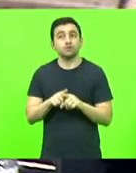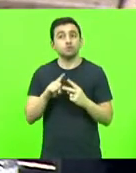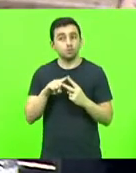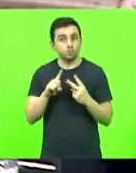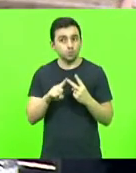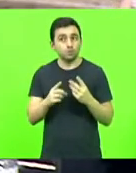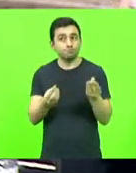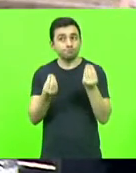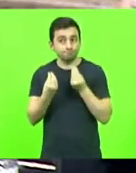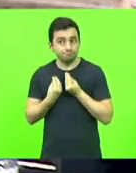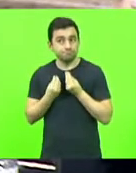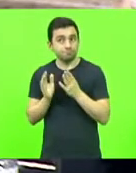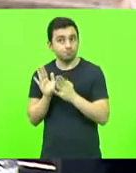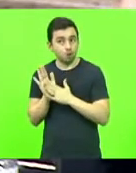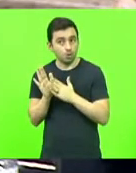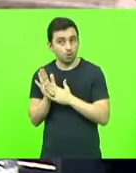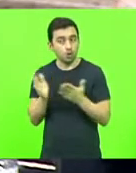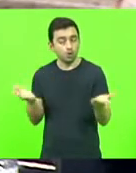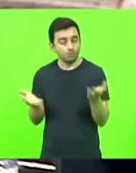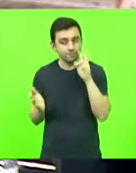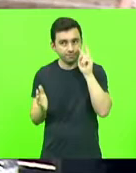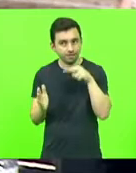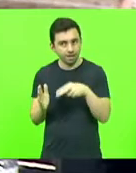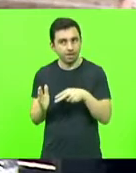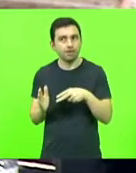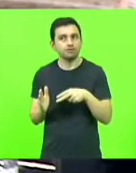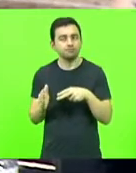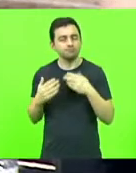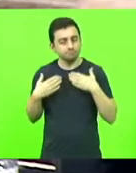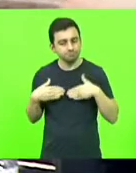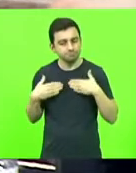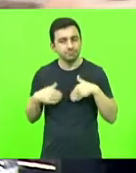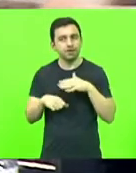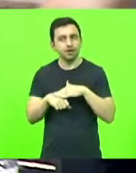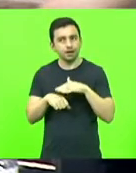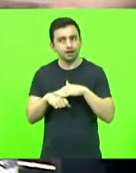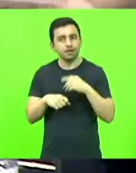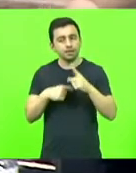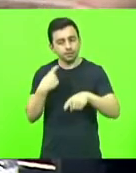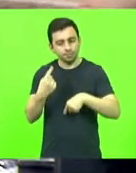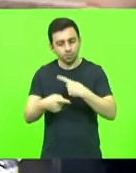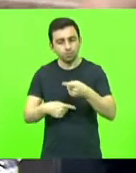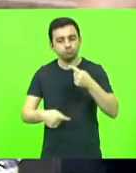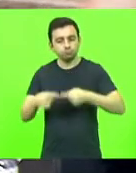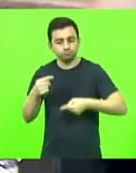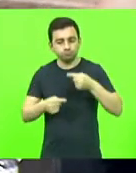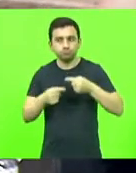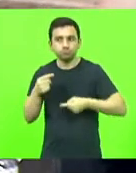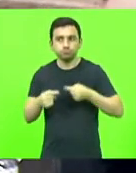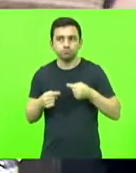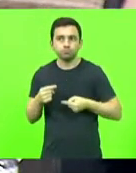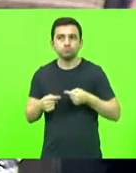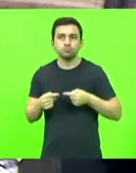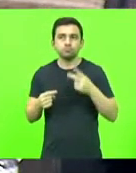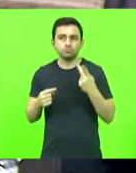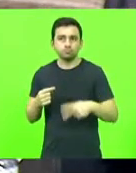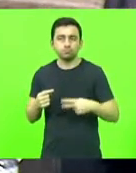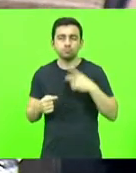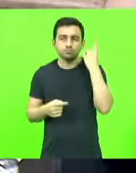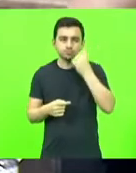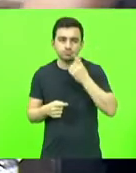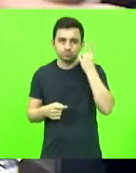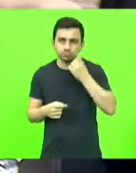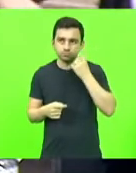proposições legislativas que nós vamos olhar com muito carinho para depois debater com os colegas e colegas deputados aqui,